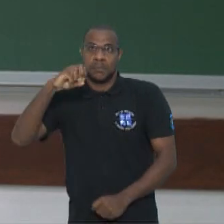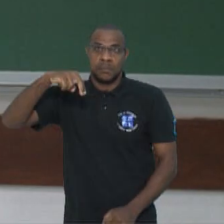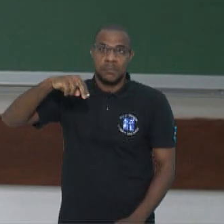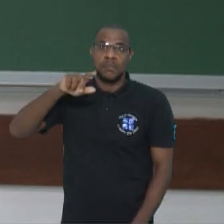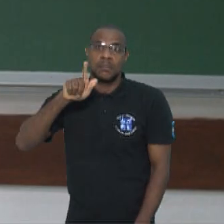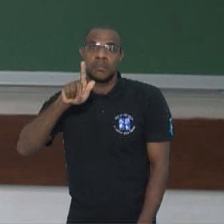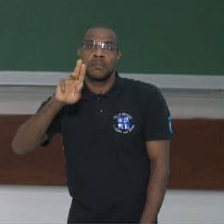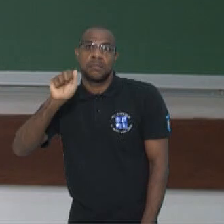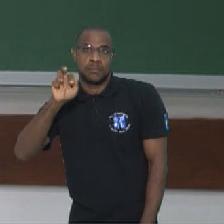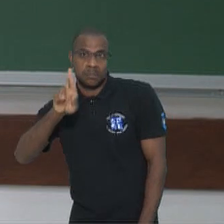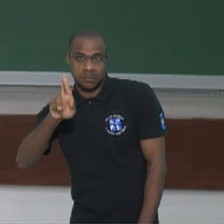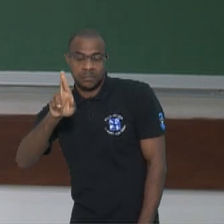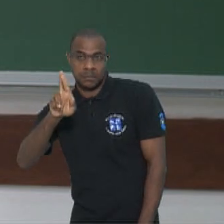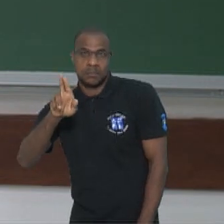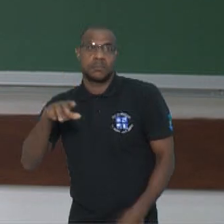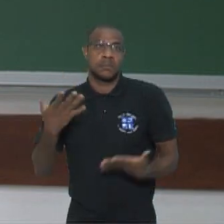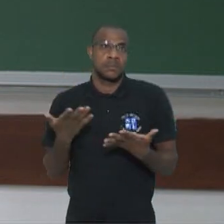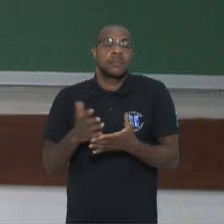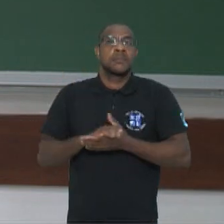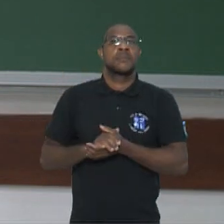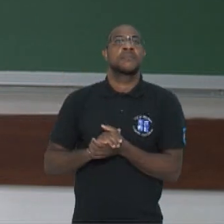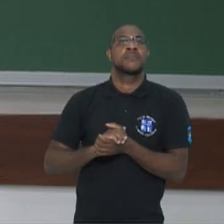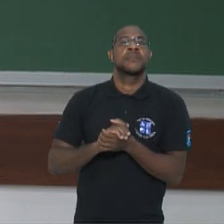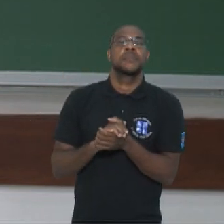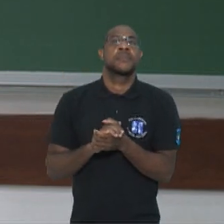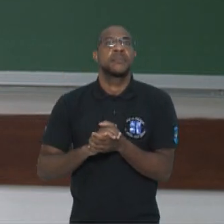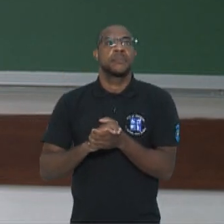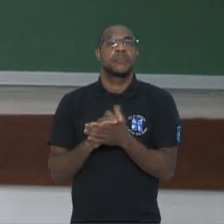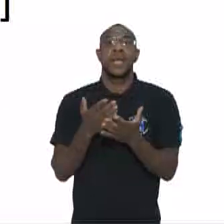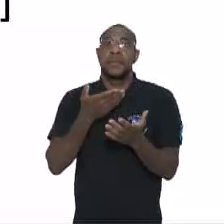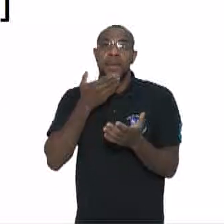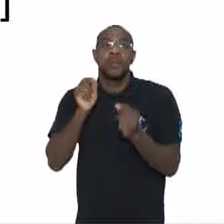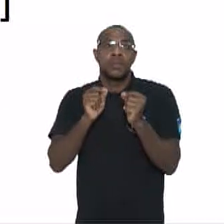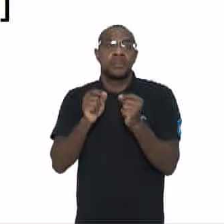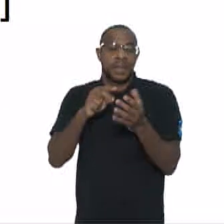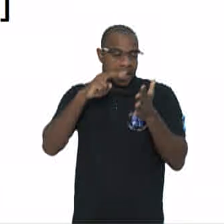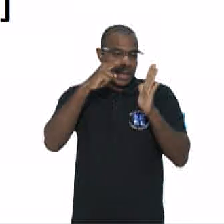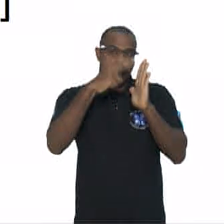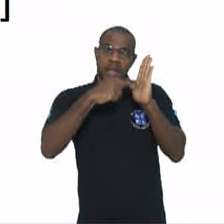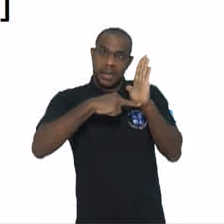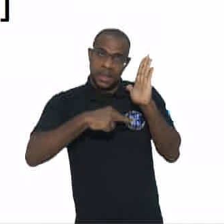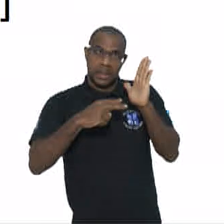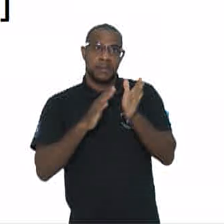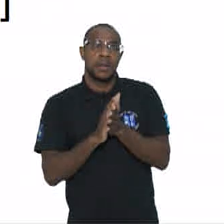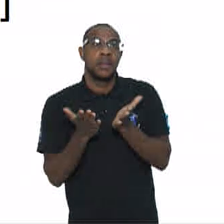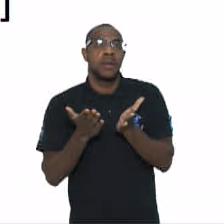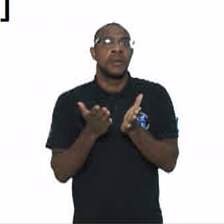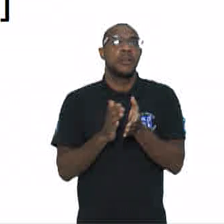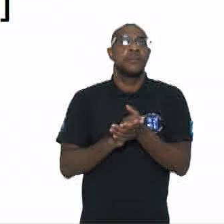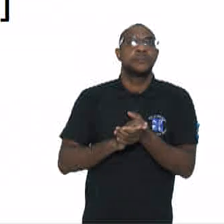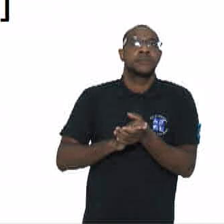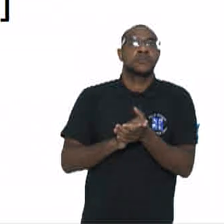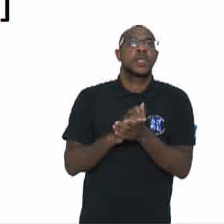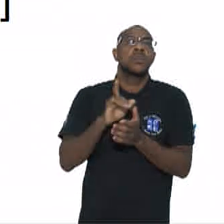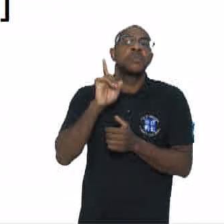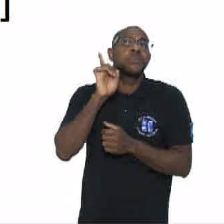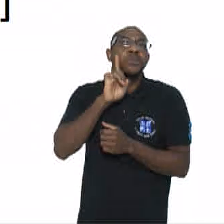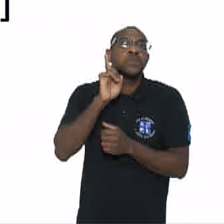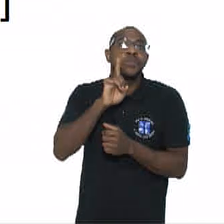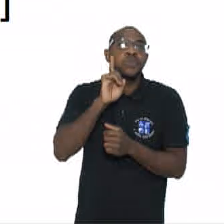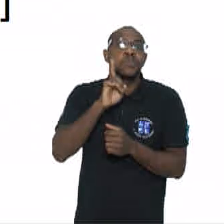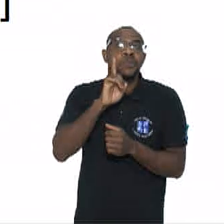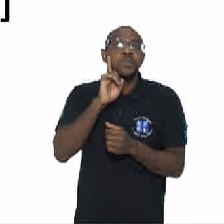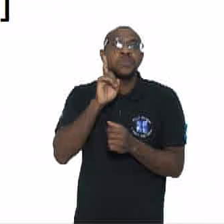ela fica melhor até para ouvir, certo? Então, ó, os Estados Unidos participam de diversas